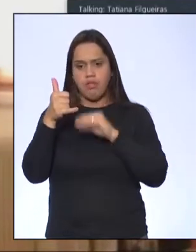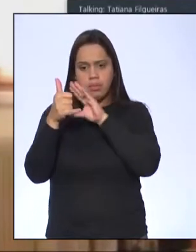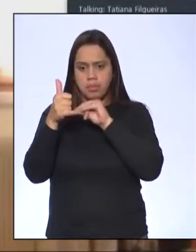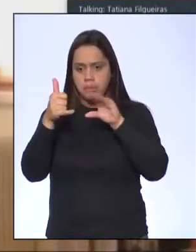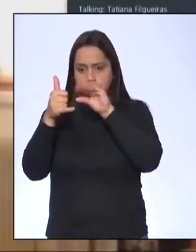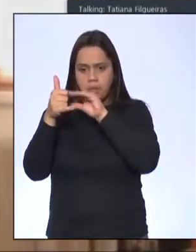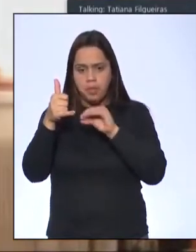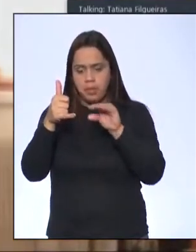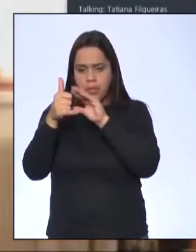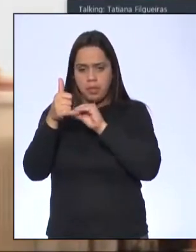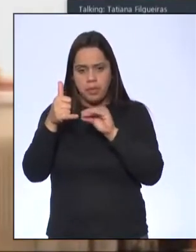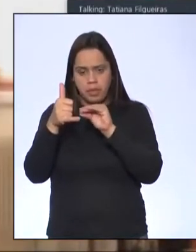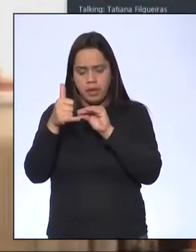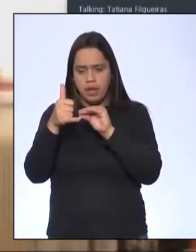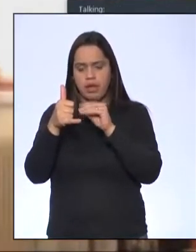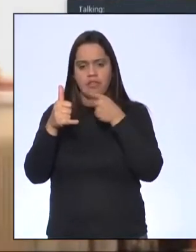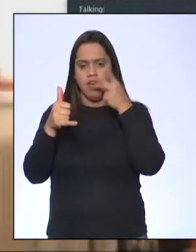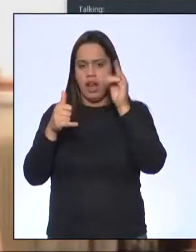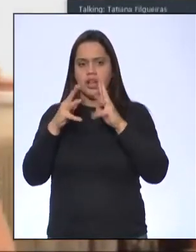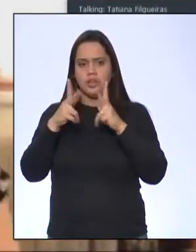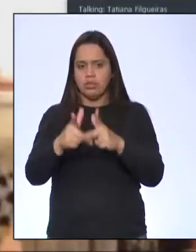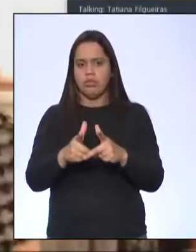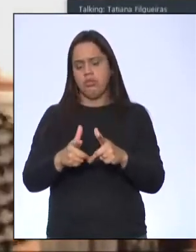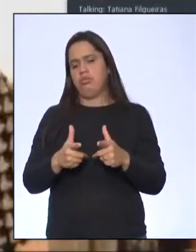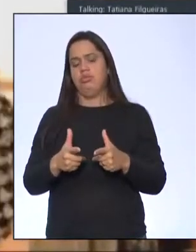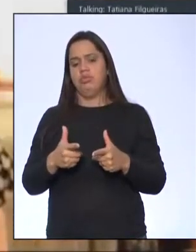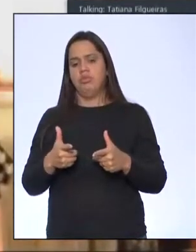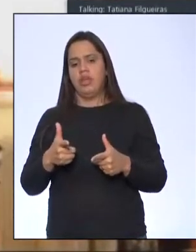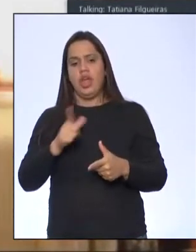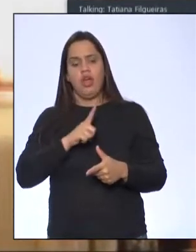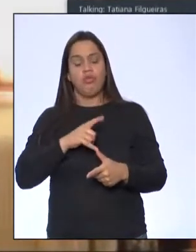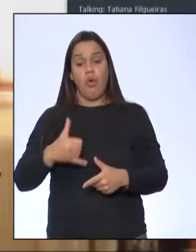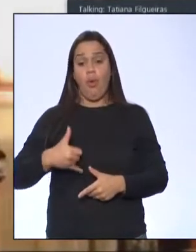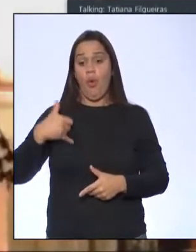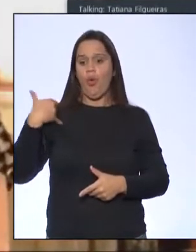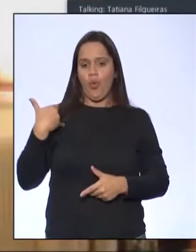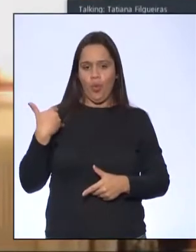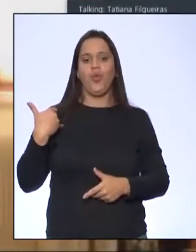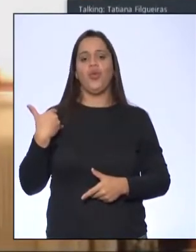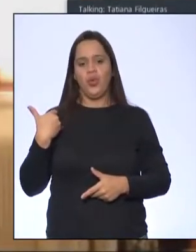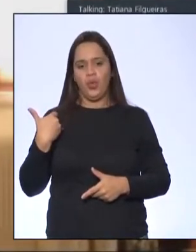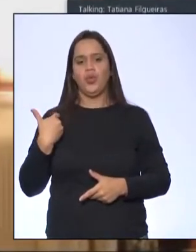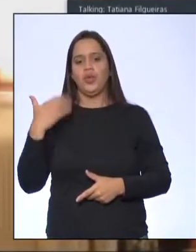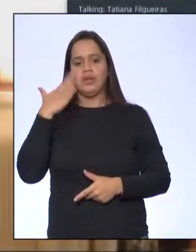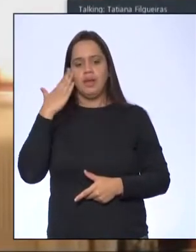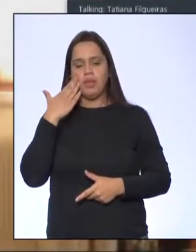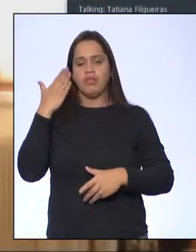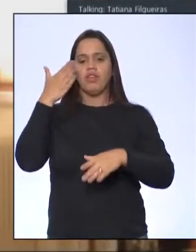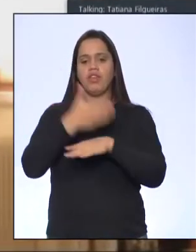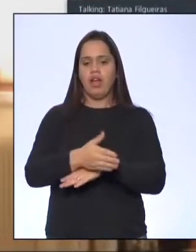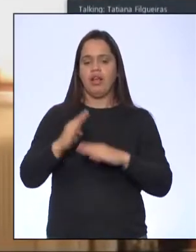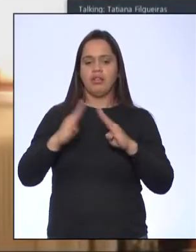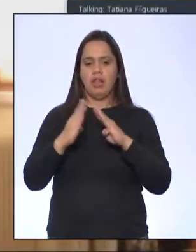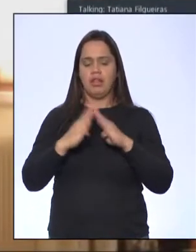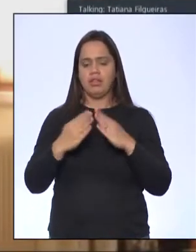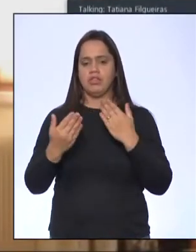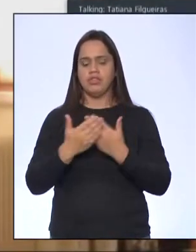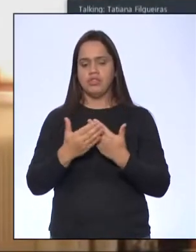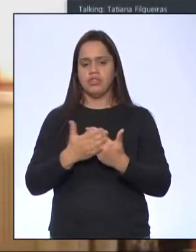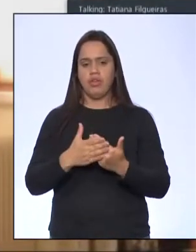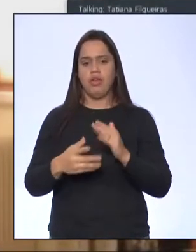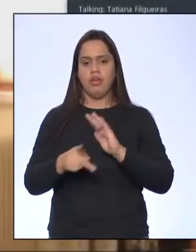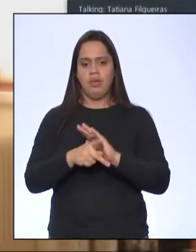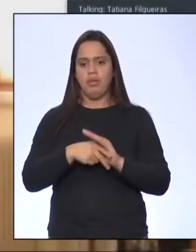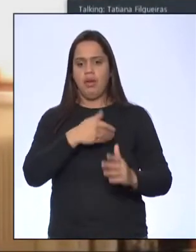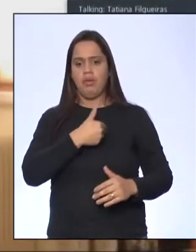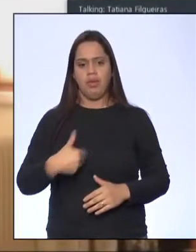as rubricas e as evidências para as rubricas. Eu tenho o maior orgulho de saber que isso vai chegar na escola pública, né? Os meus